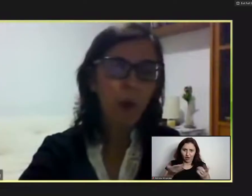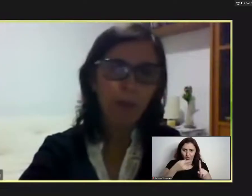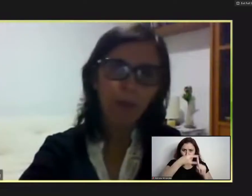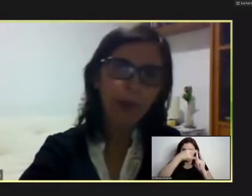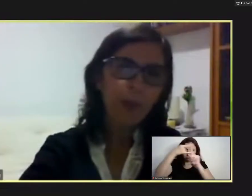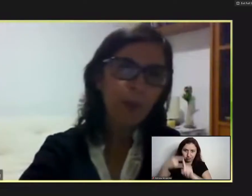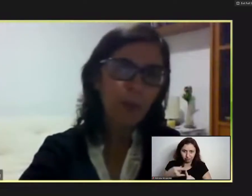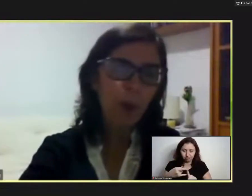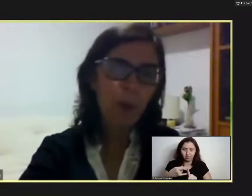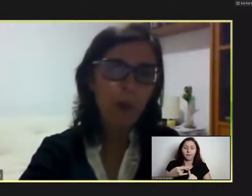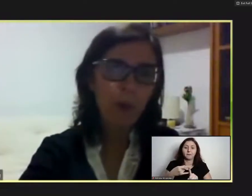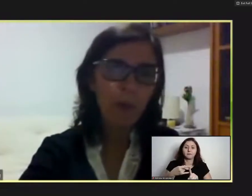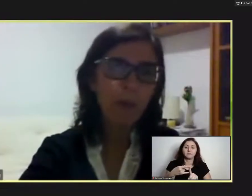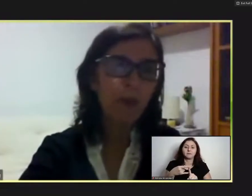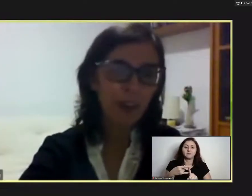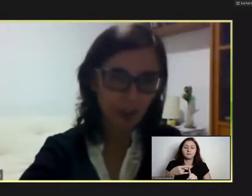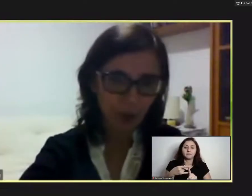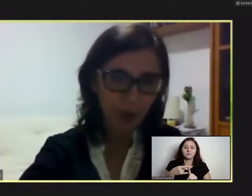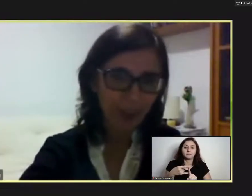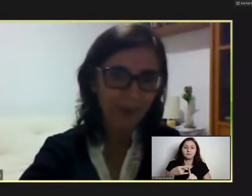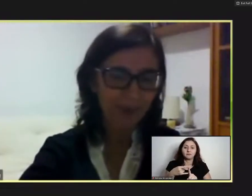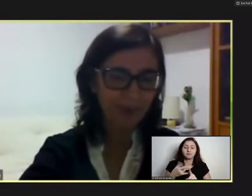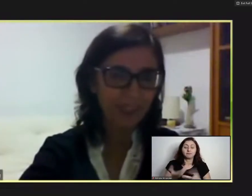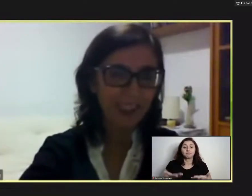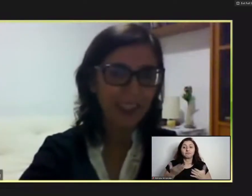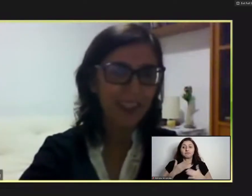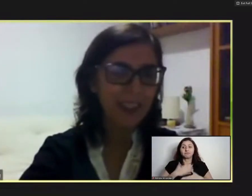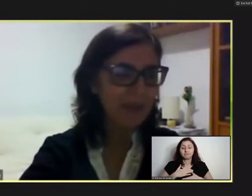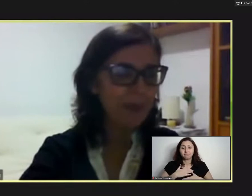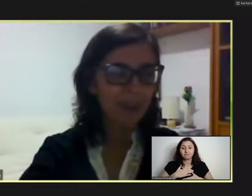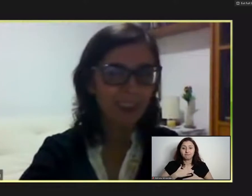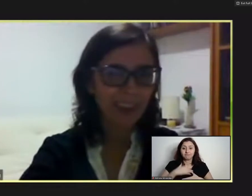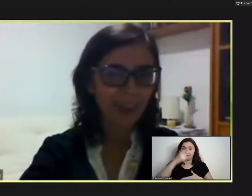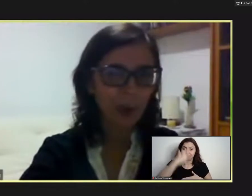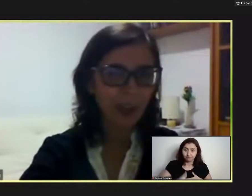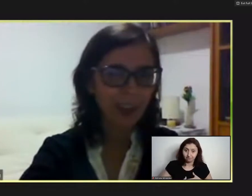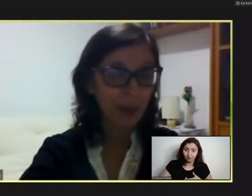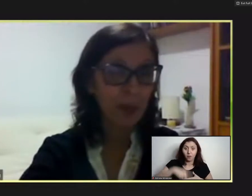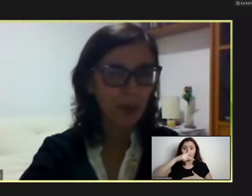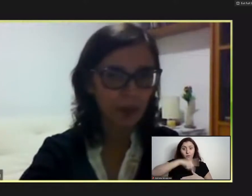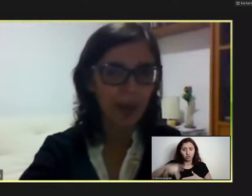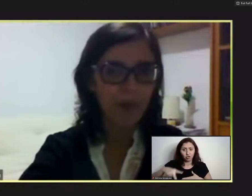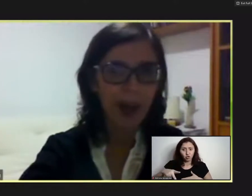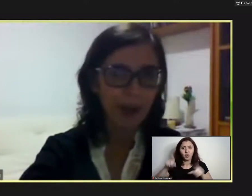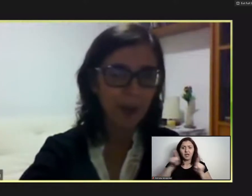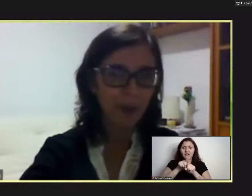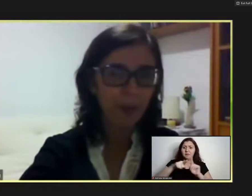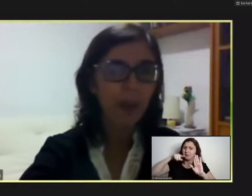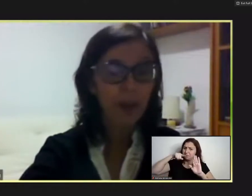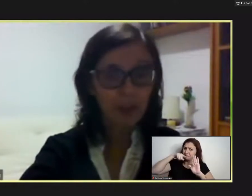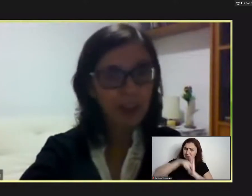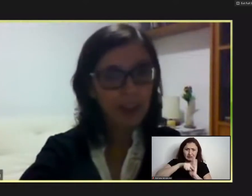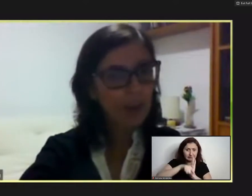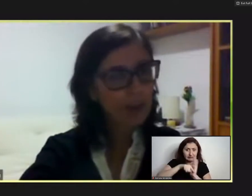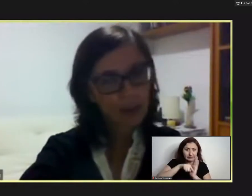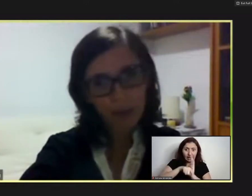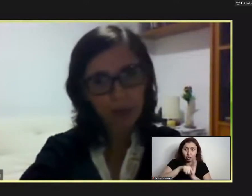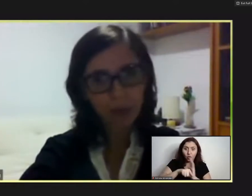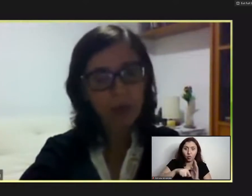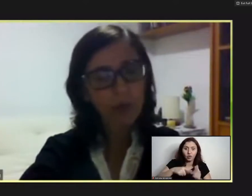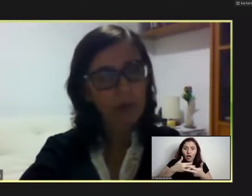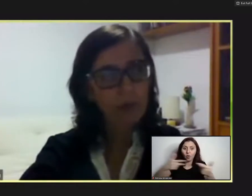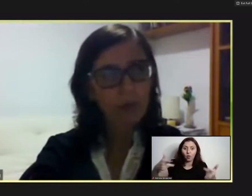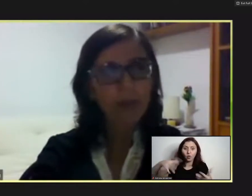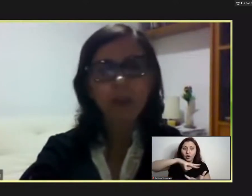Bom, eu, como professora e pesquisadora do mundo do trabalho, eu diria que nós